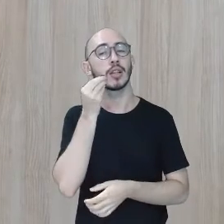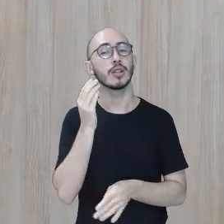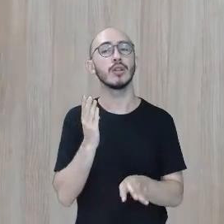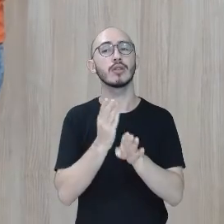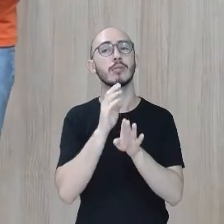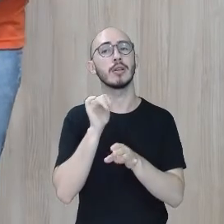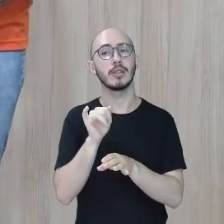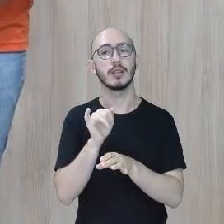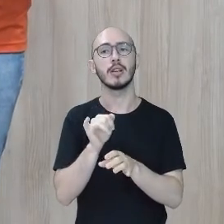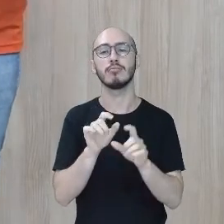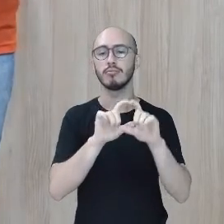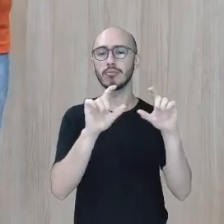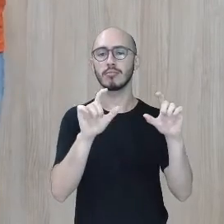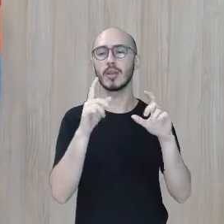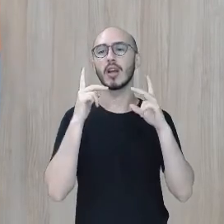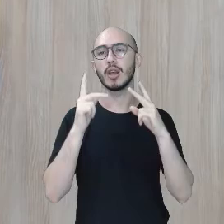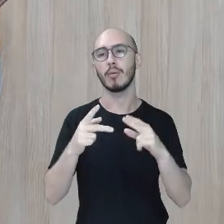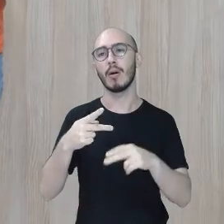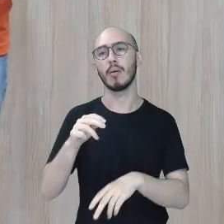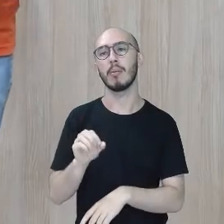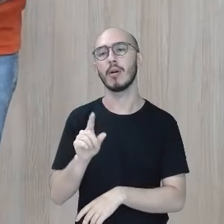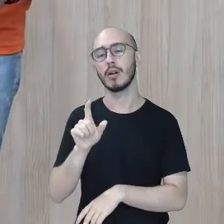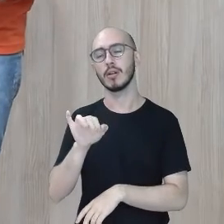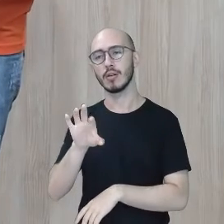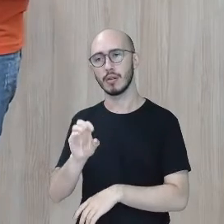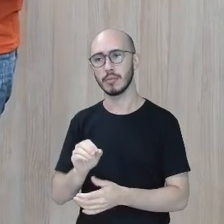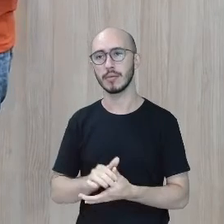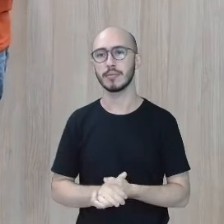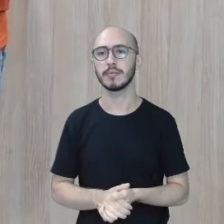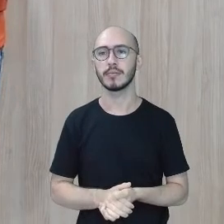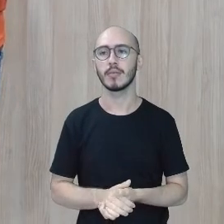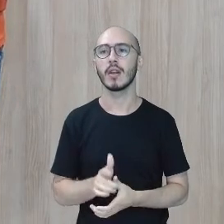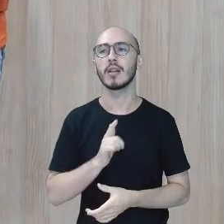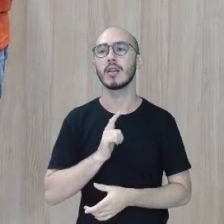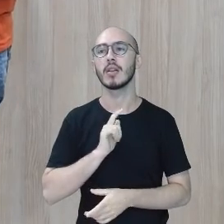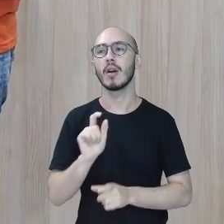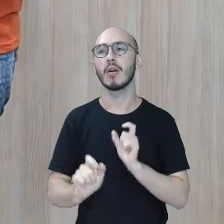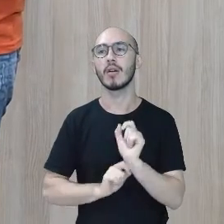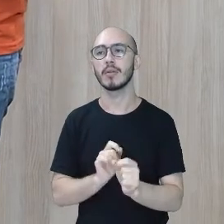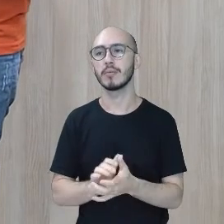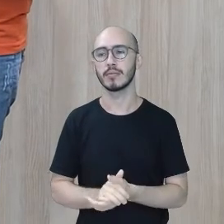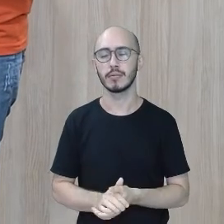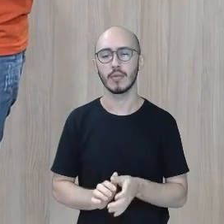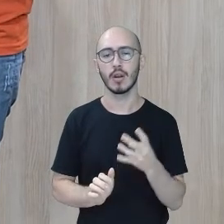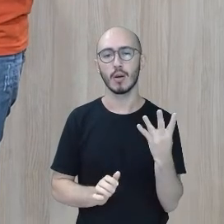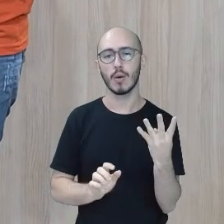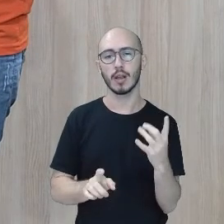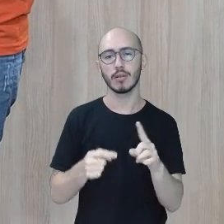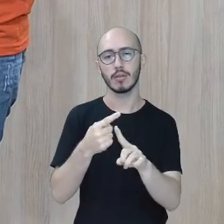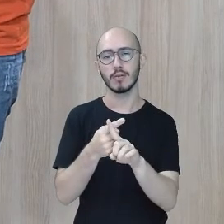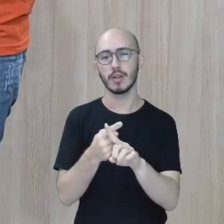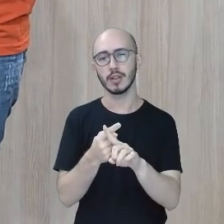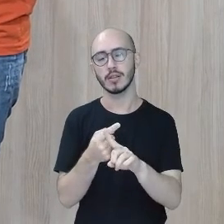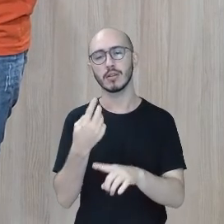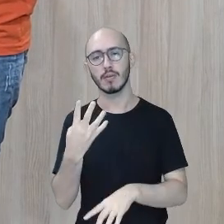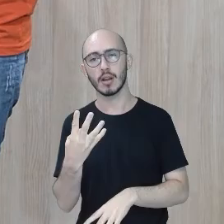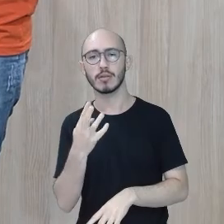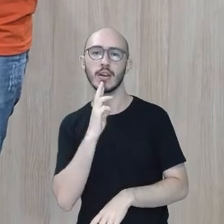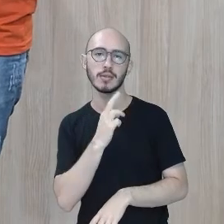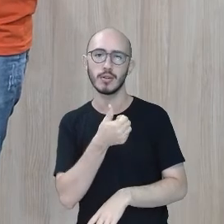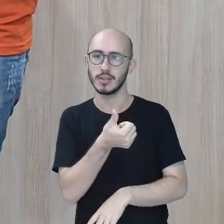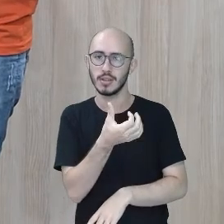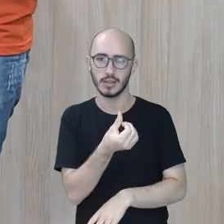lá naquele polinômio da nossa questão, tá bom? Então, a gente vai multiplicar aí, ó, 4 vezes 4 é igual a